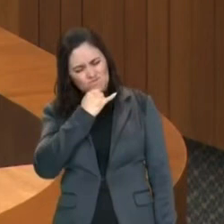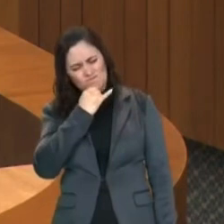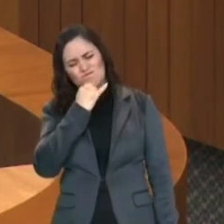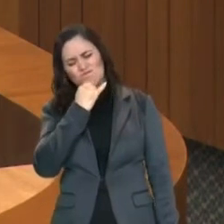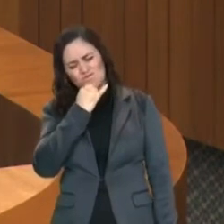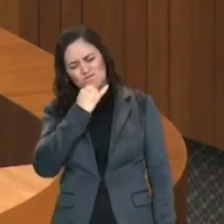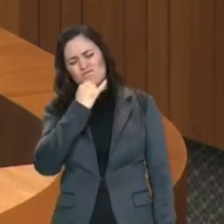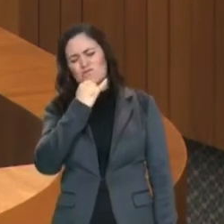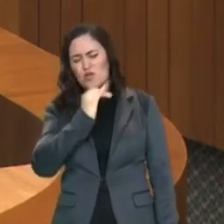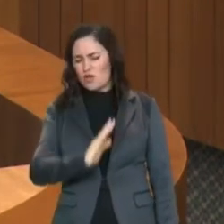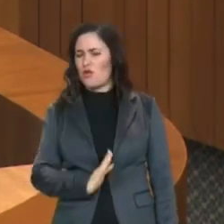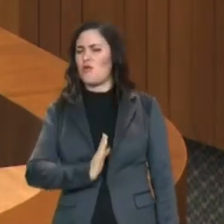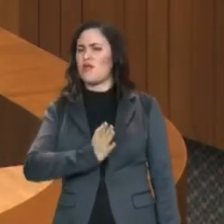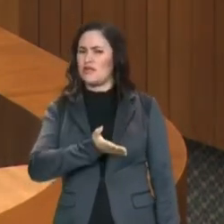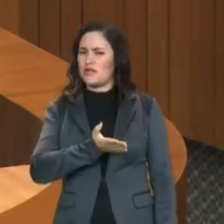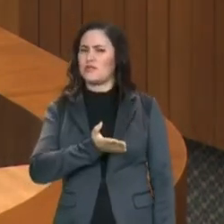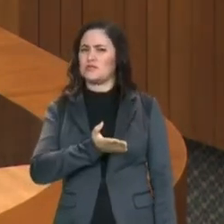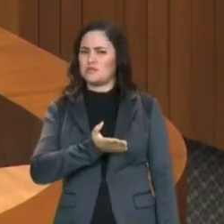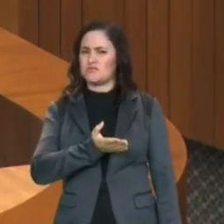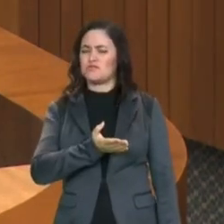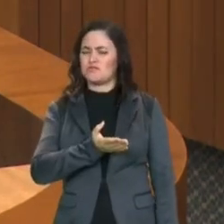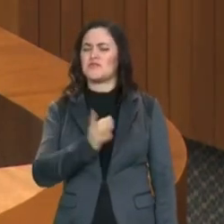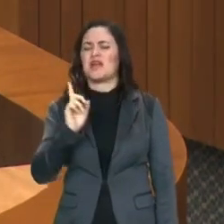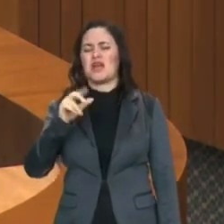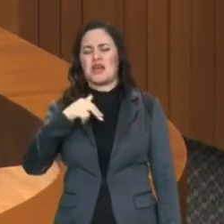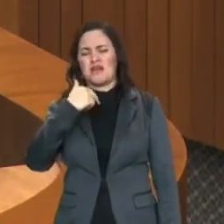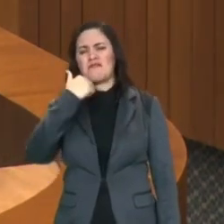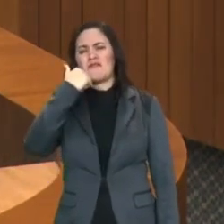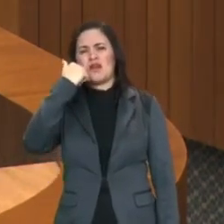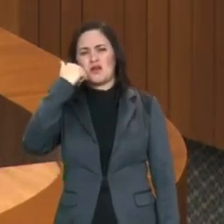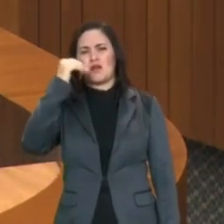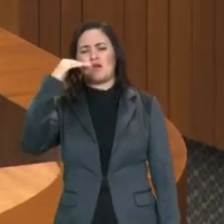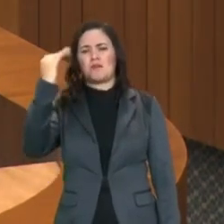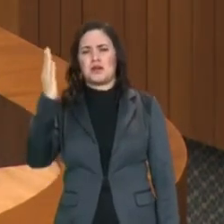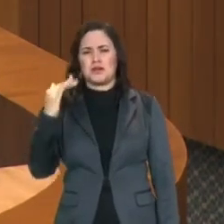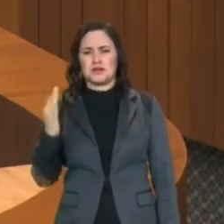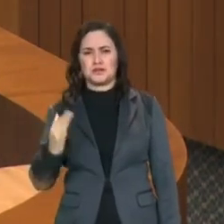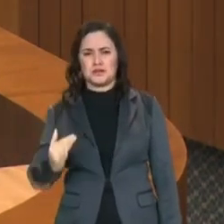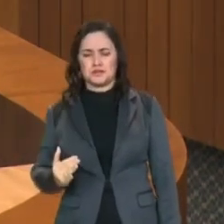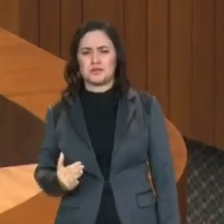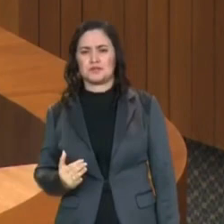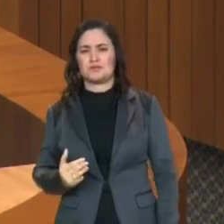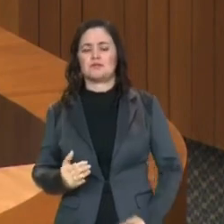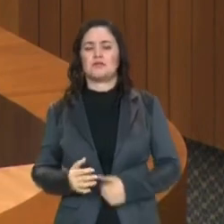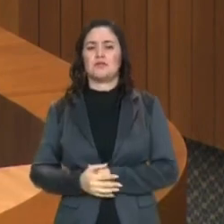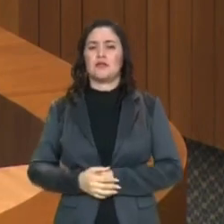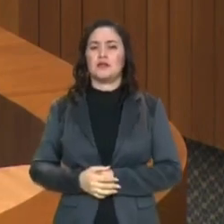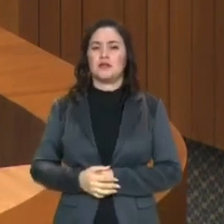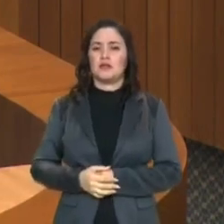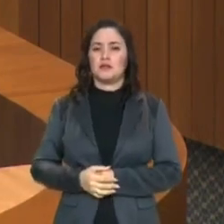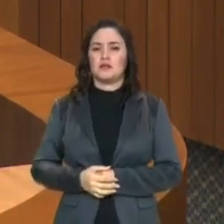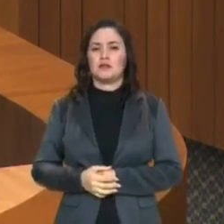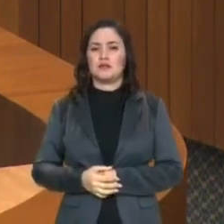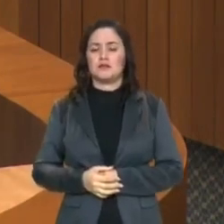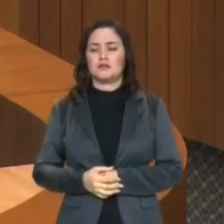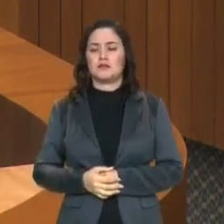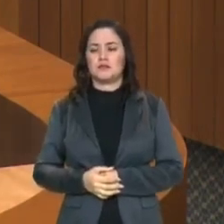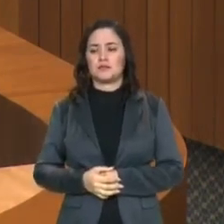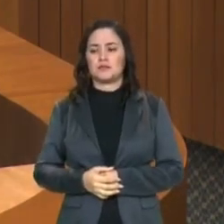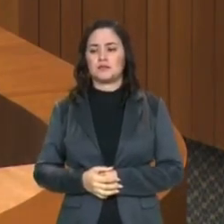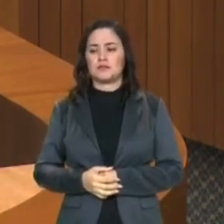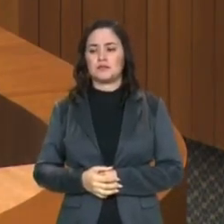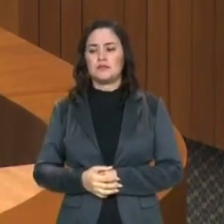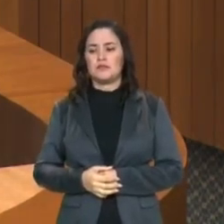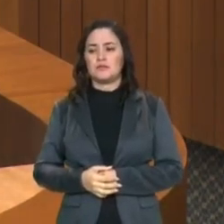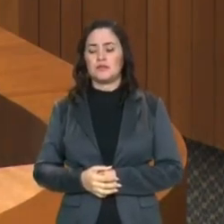zombeteiras. Uma grande vergonha para o Brasil ontem. Nós tivemos aí a notícia de que